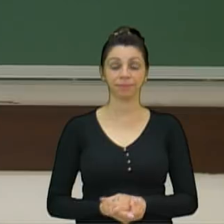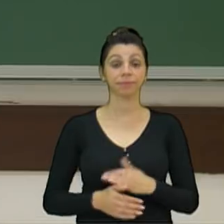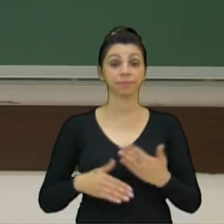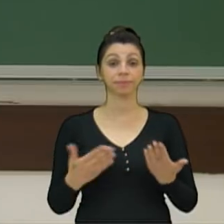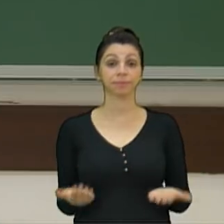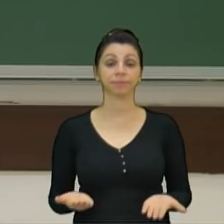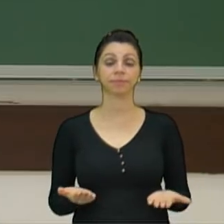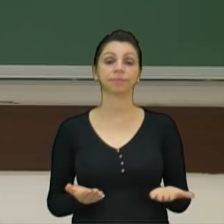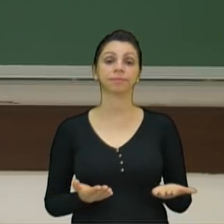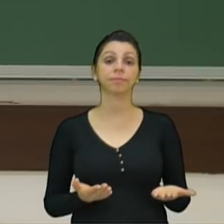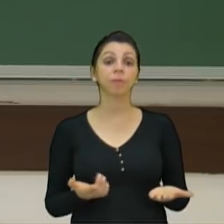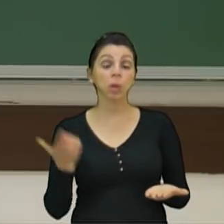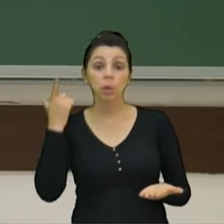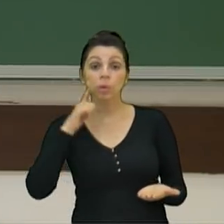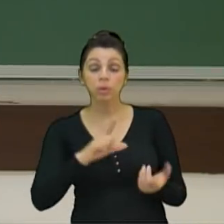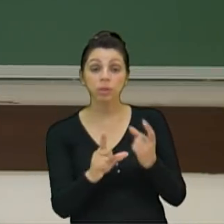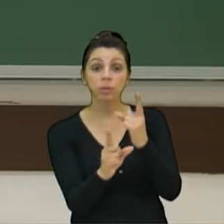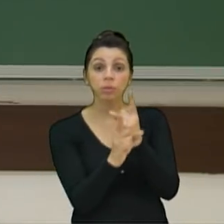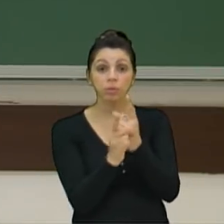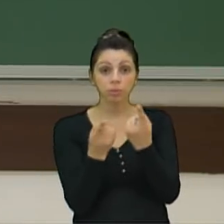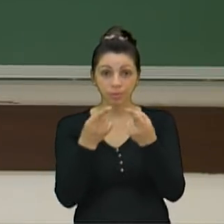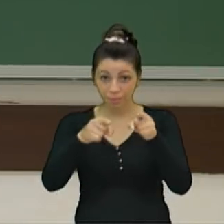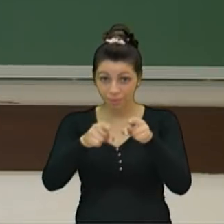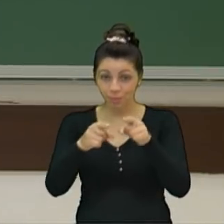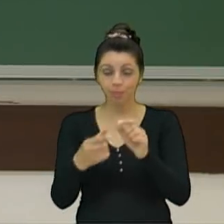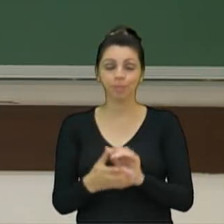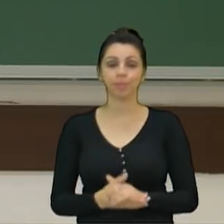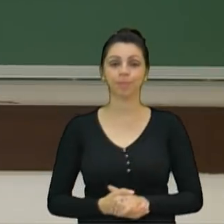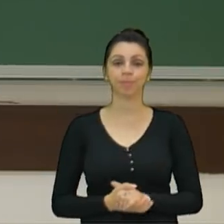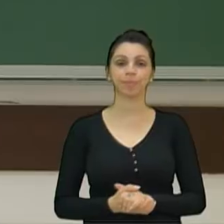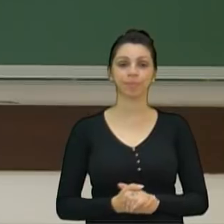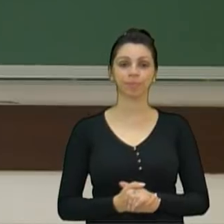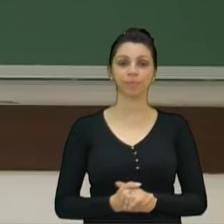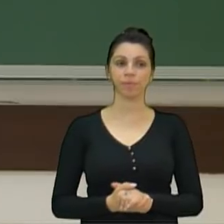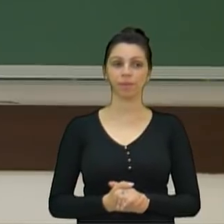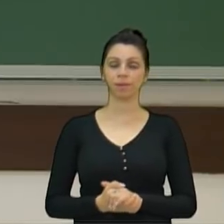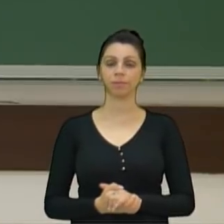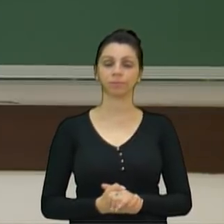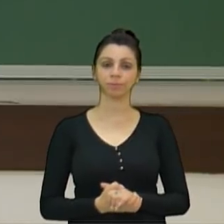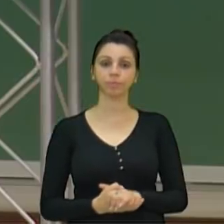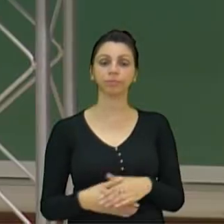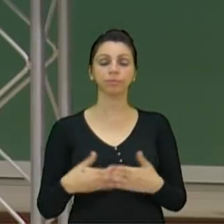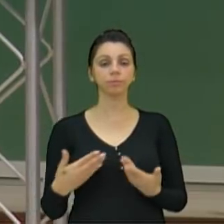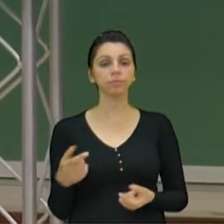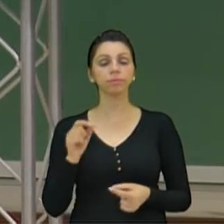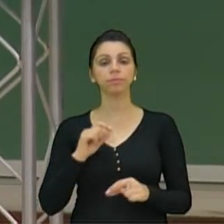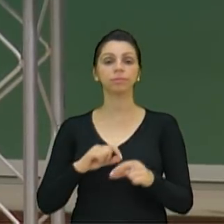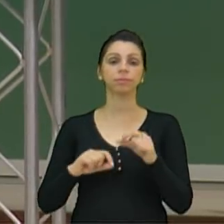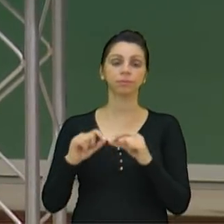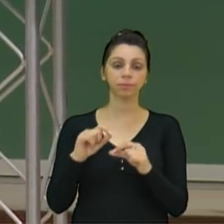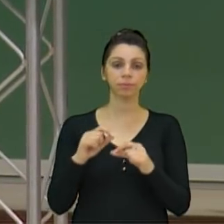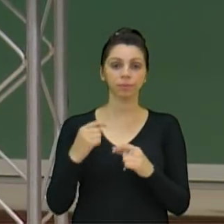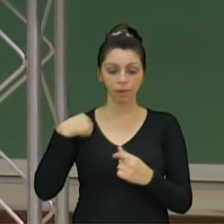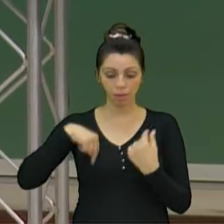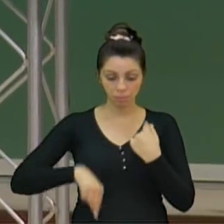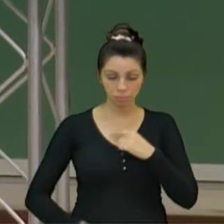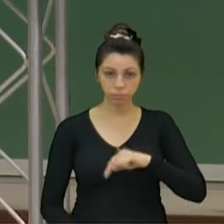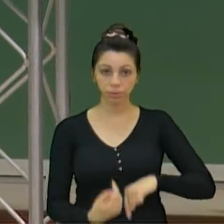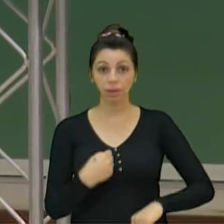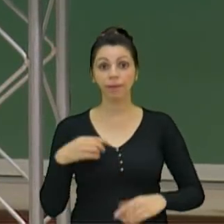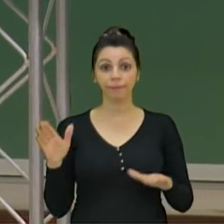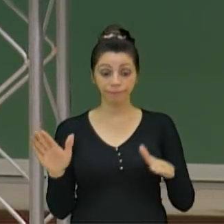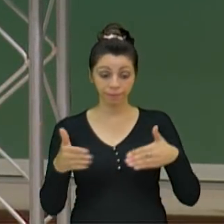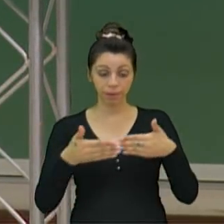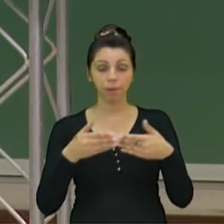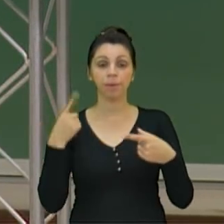E então, conseguiu desvendar esse desafio? Olha só, nós dizemos que a circulação humana é